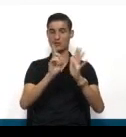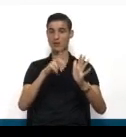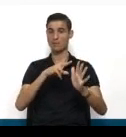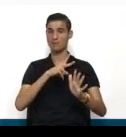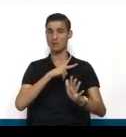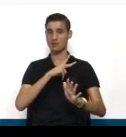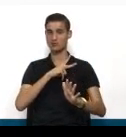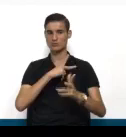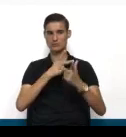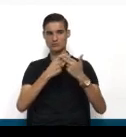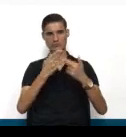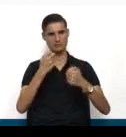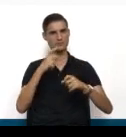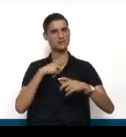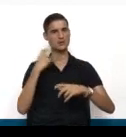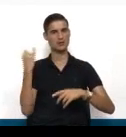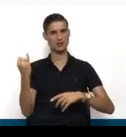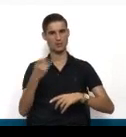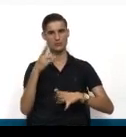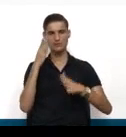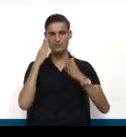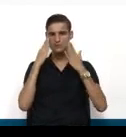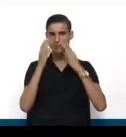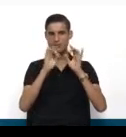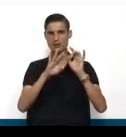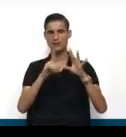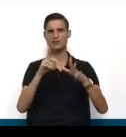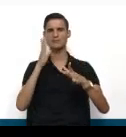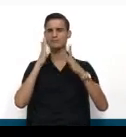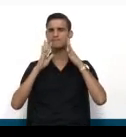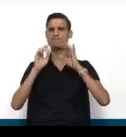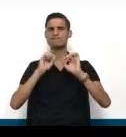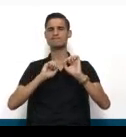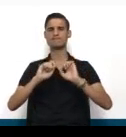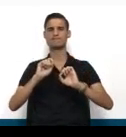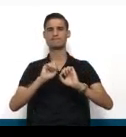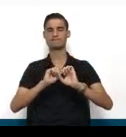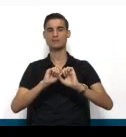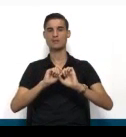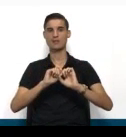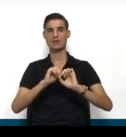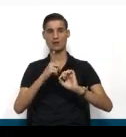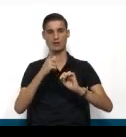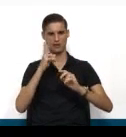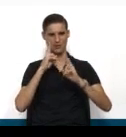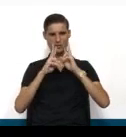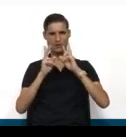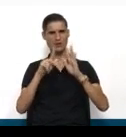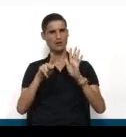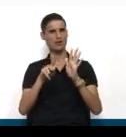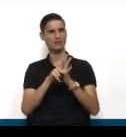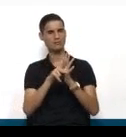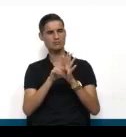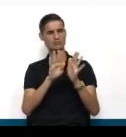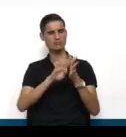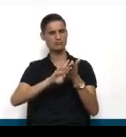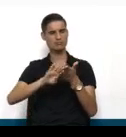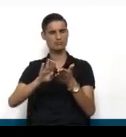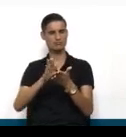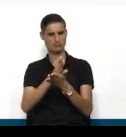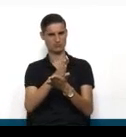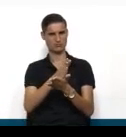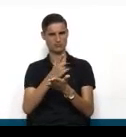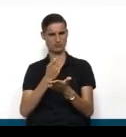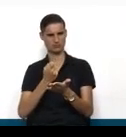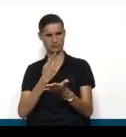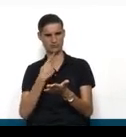temos que levar em consideração e pensar o seguinte. Aqui, nós lembra da questão do método de separação de